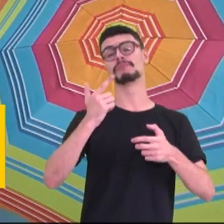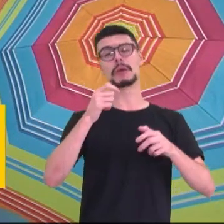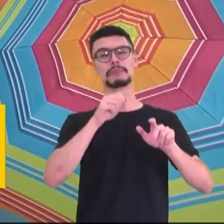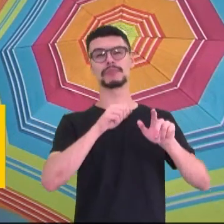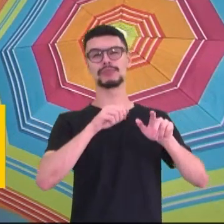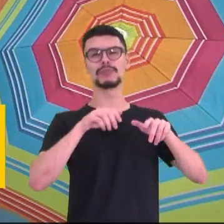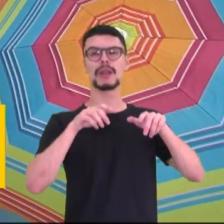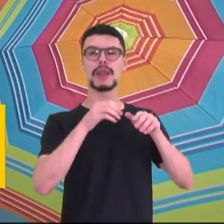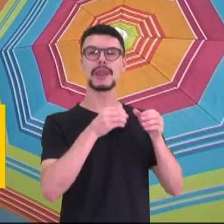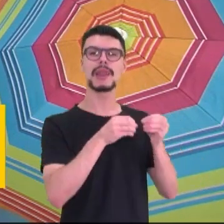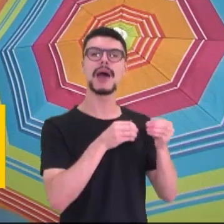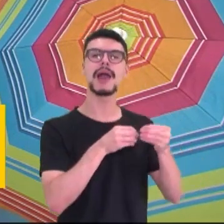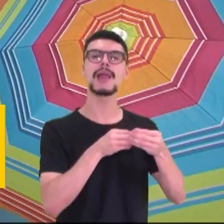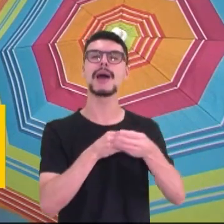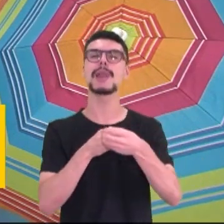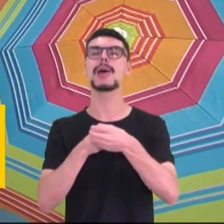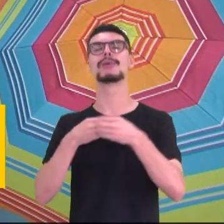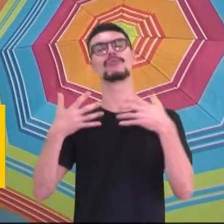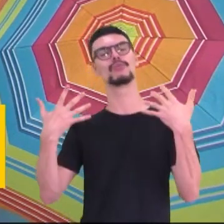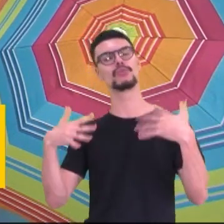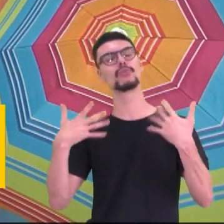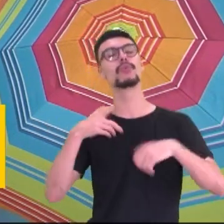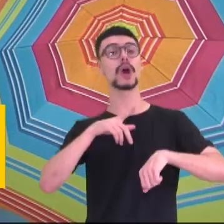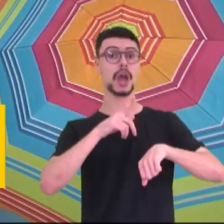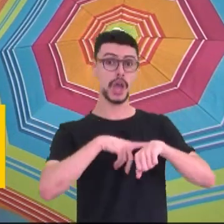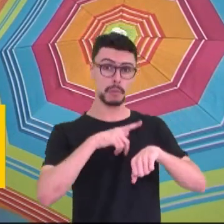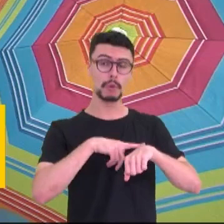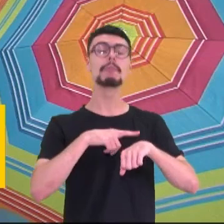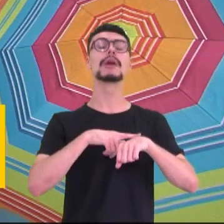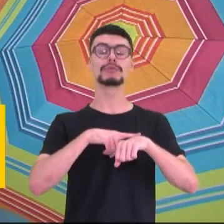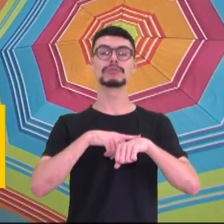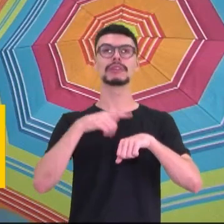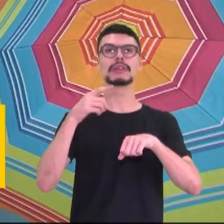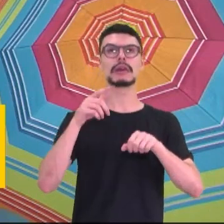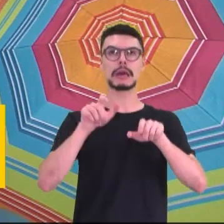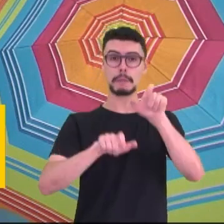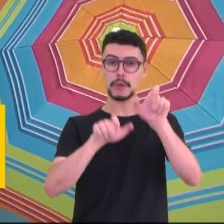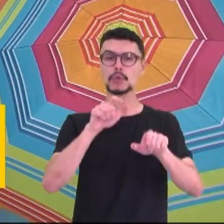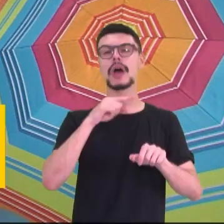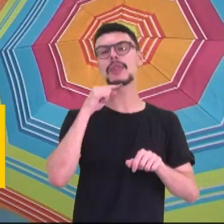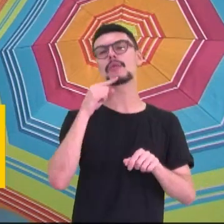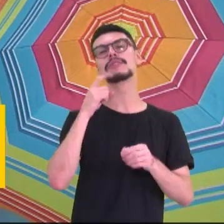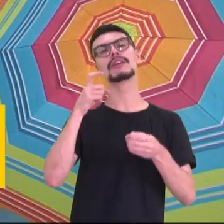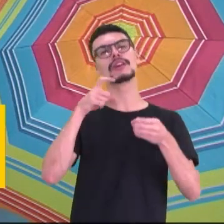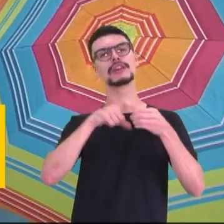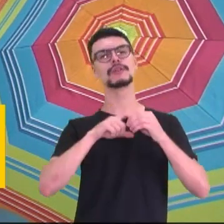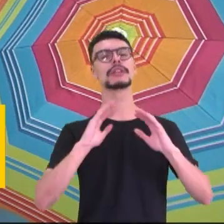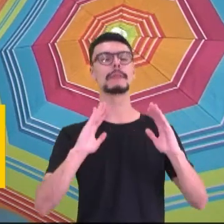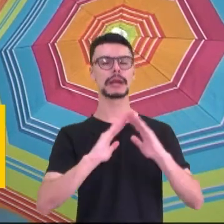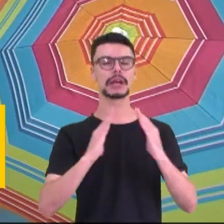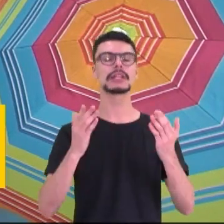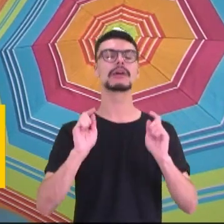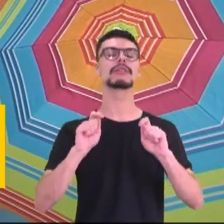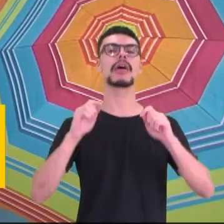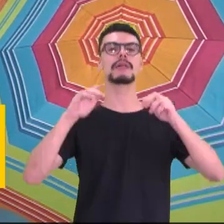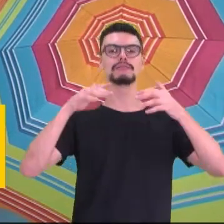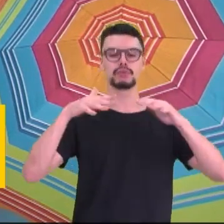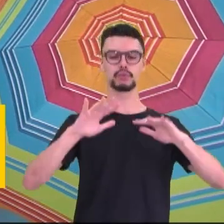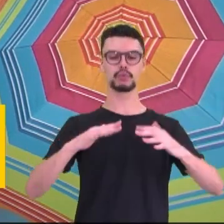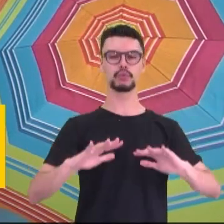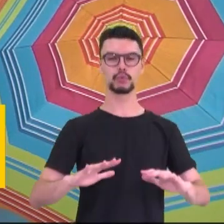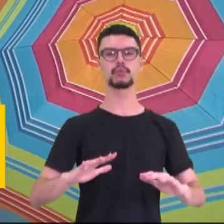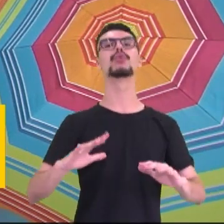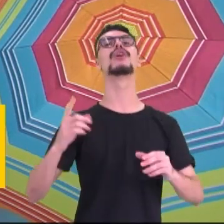em Guaratuba. É o momento realmente de esperar essas pessoas que ainda não puderam voltar para casa, a água baixar de vez para